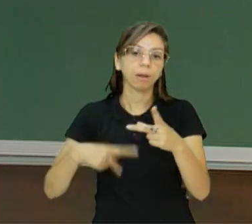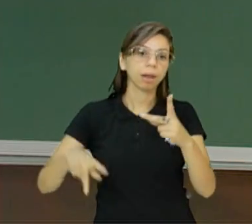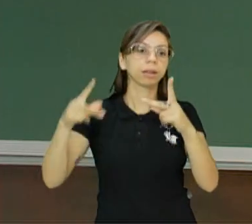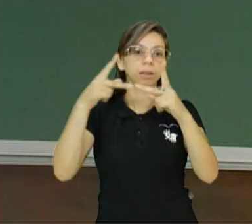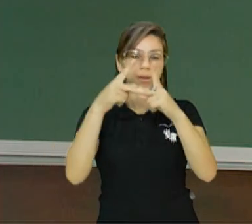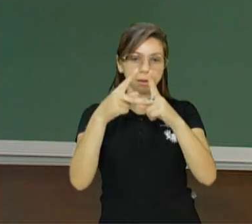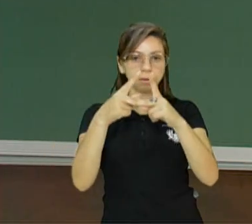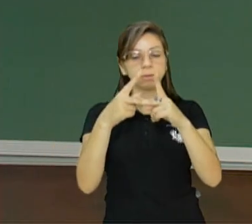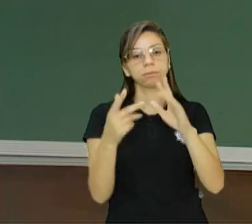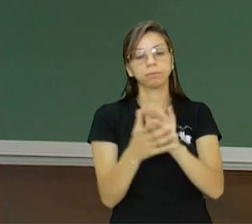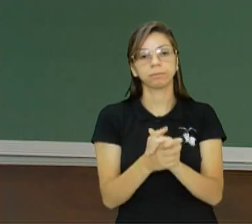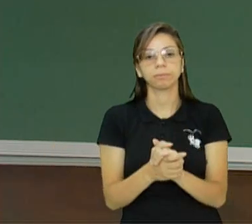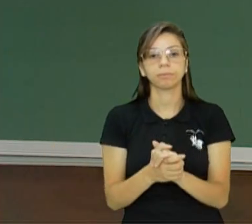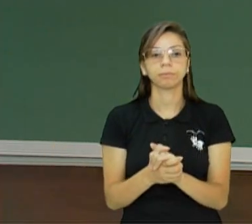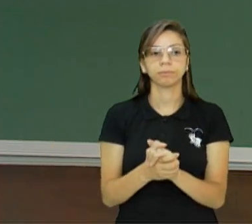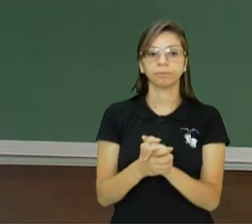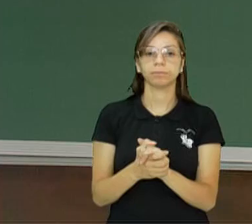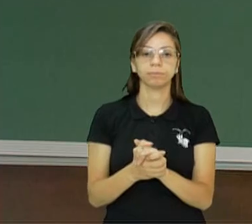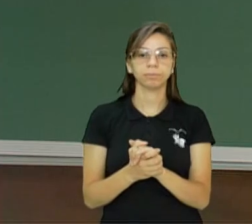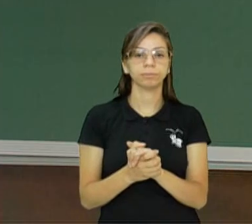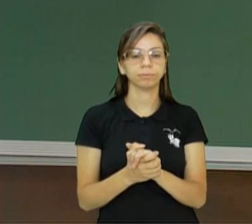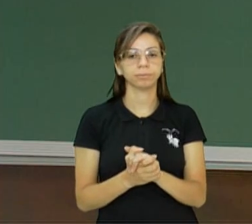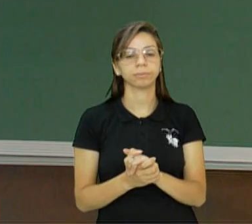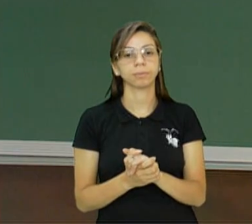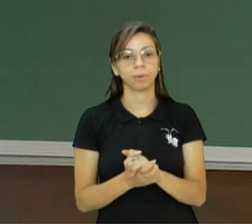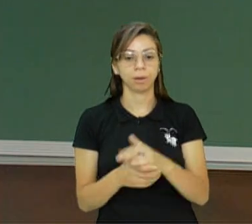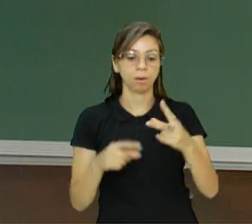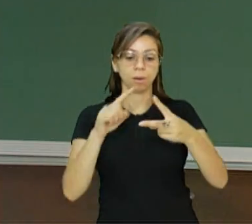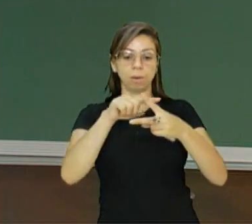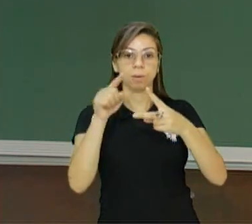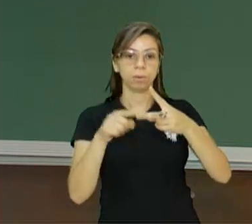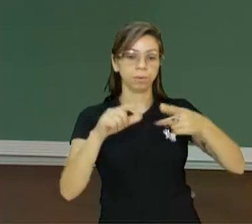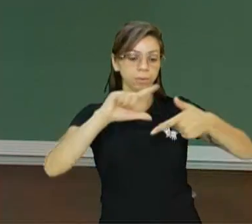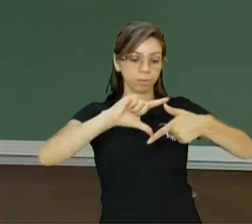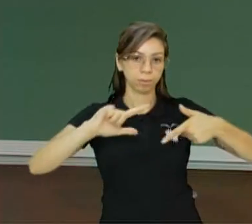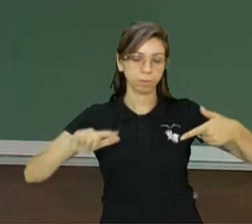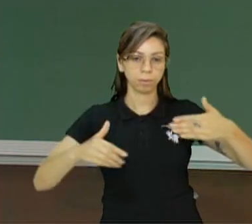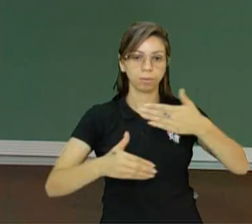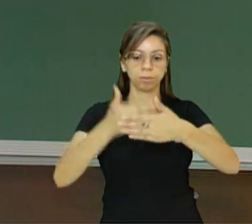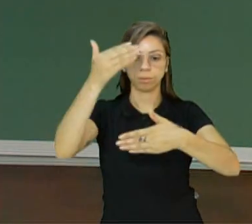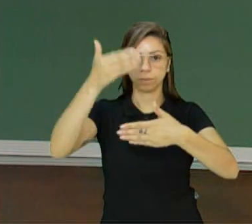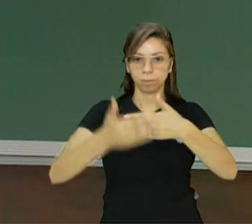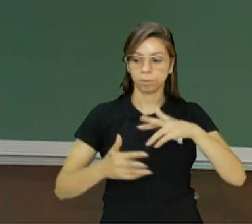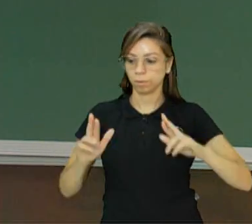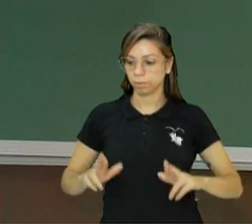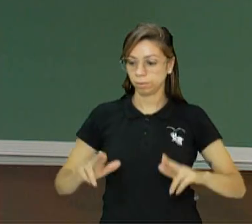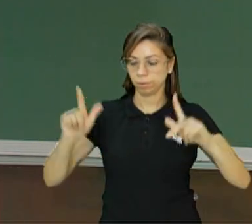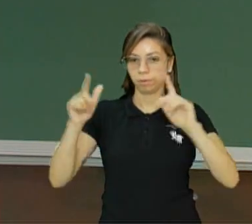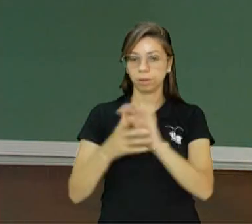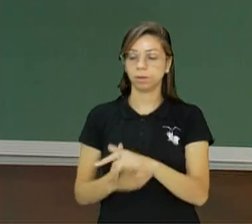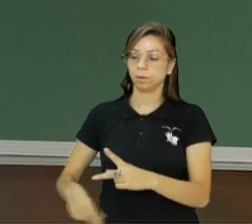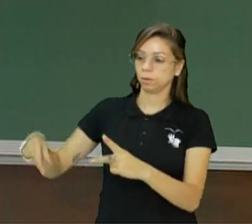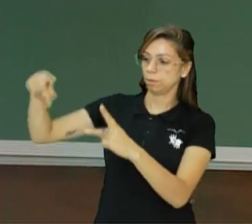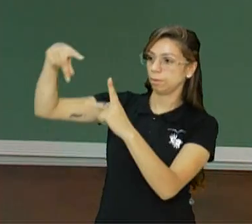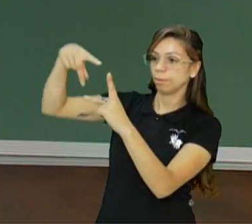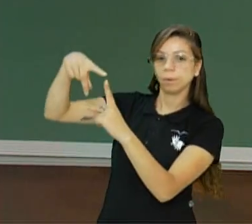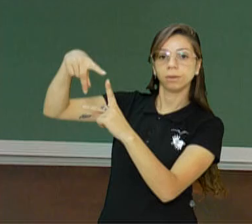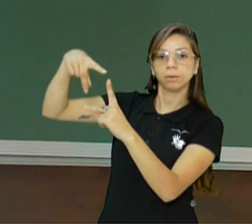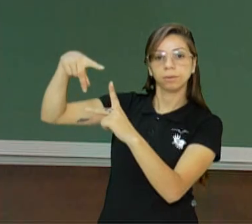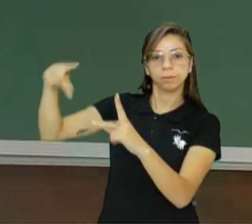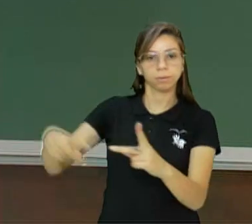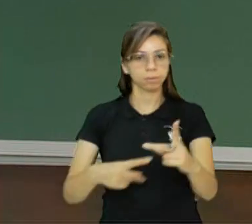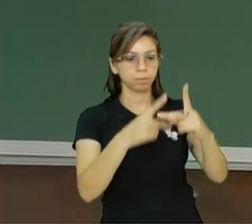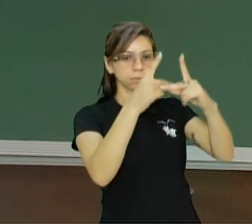Então, aqui, ó, nós temos já 2 formas geométricas planas diferentes, que é o quadrado e